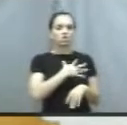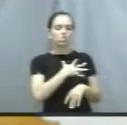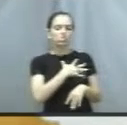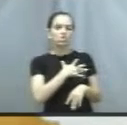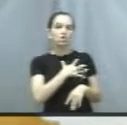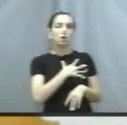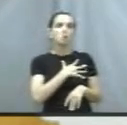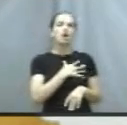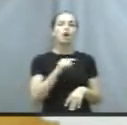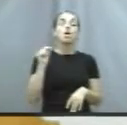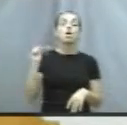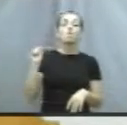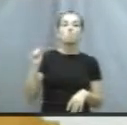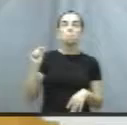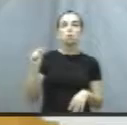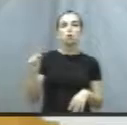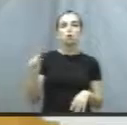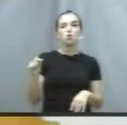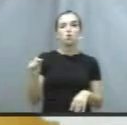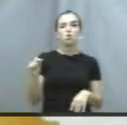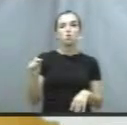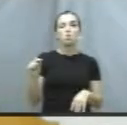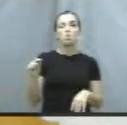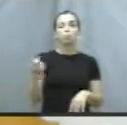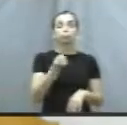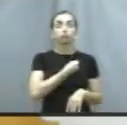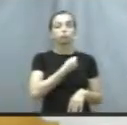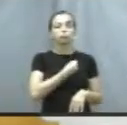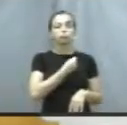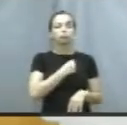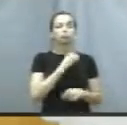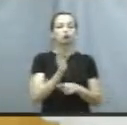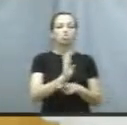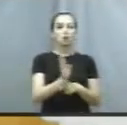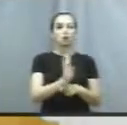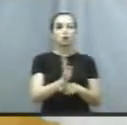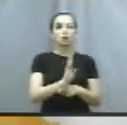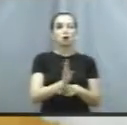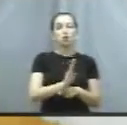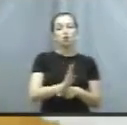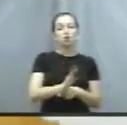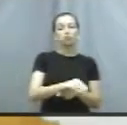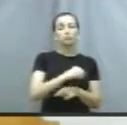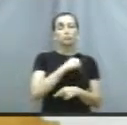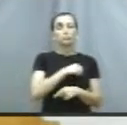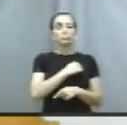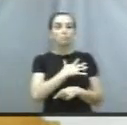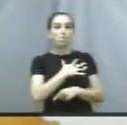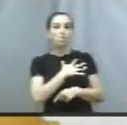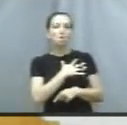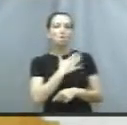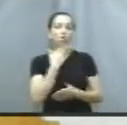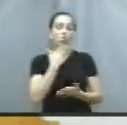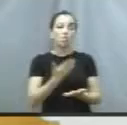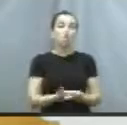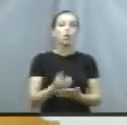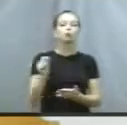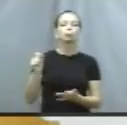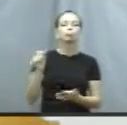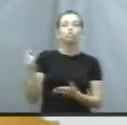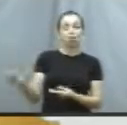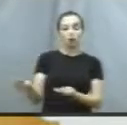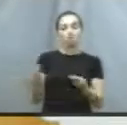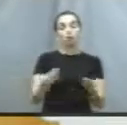qual é o montante de imagens de quando a polícia pede, o que ela recebe da Guarda Municipal para poder